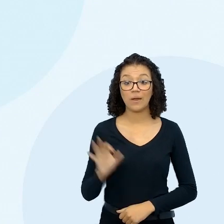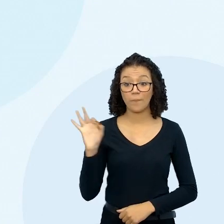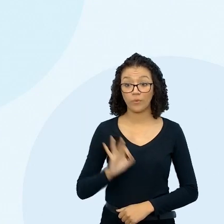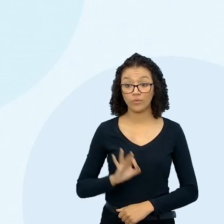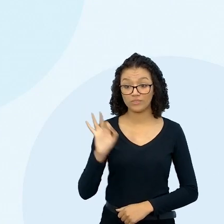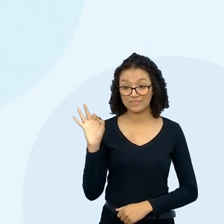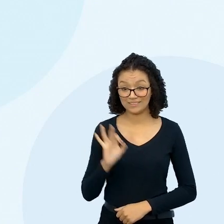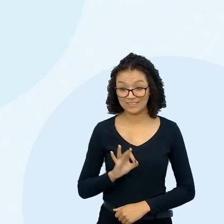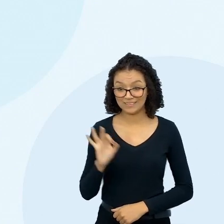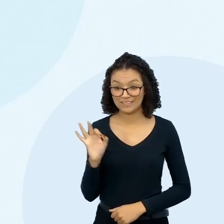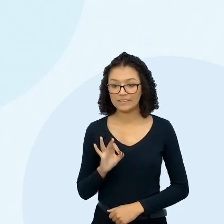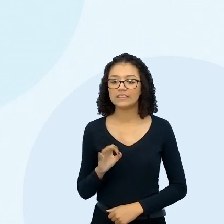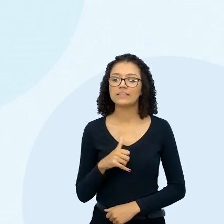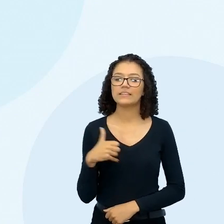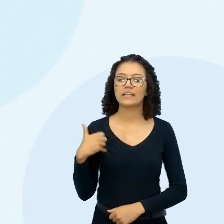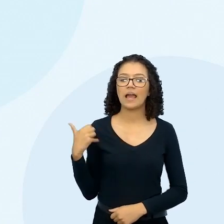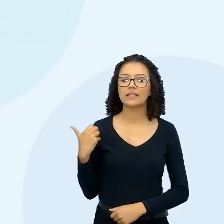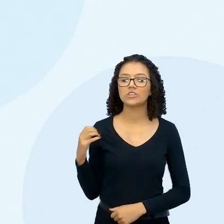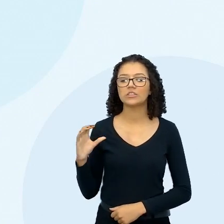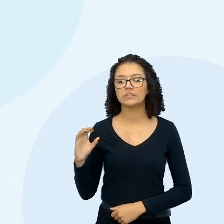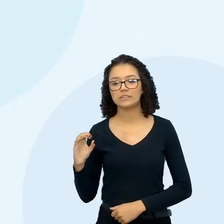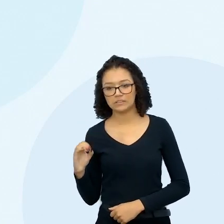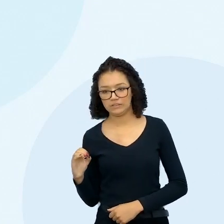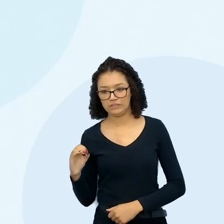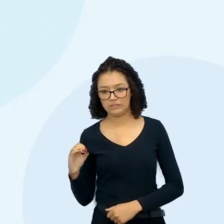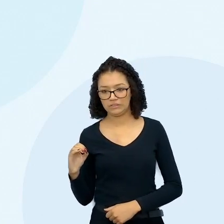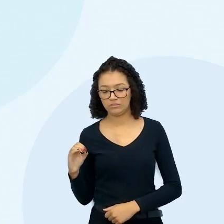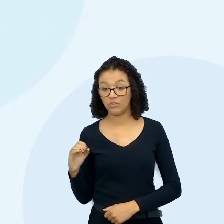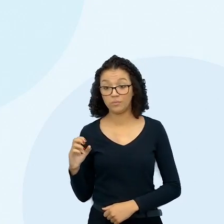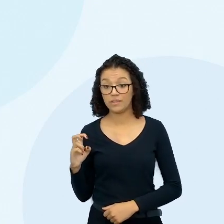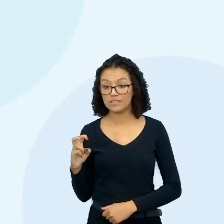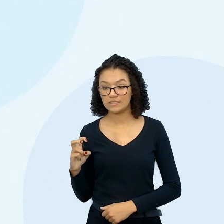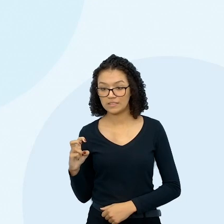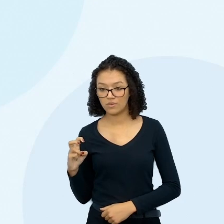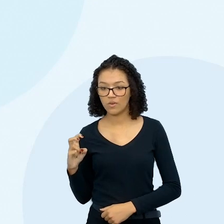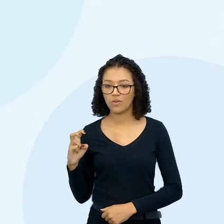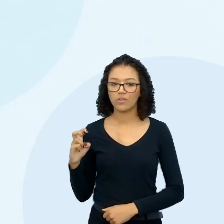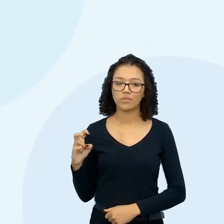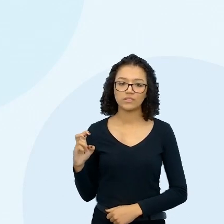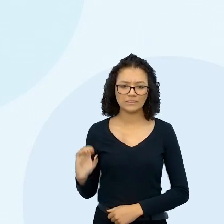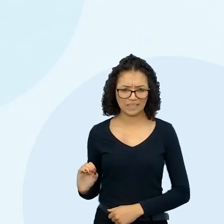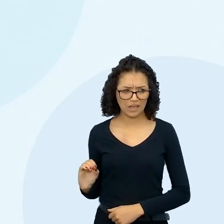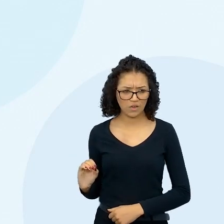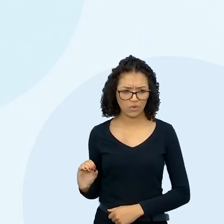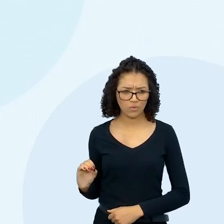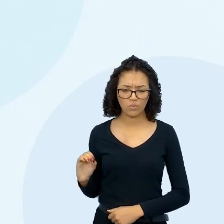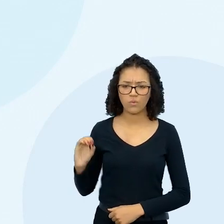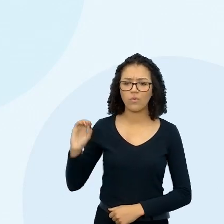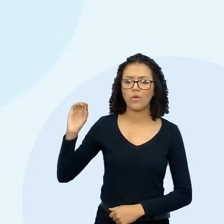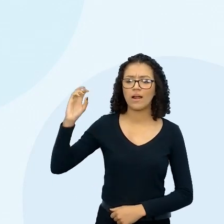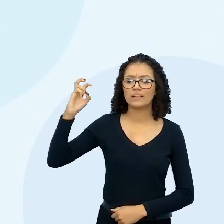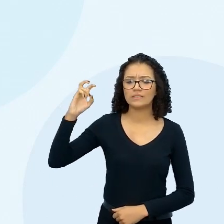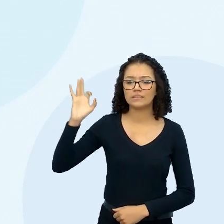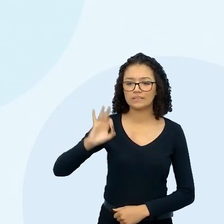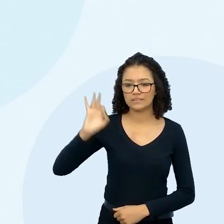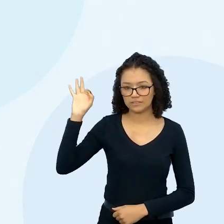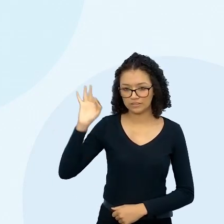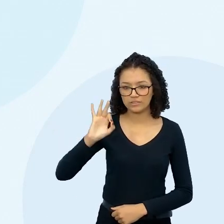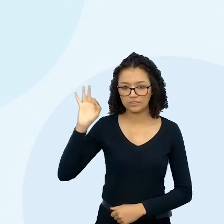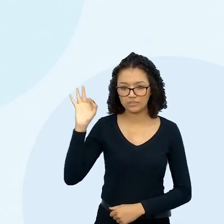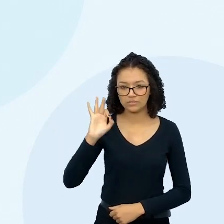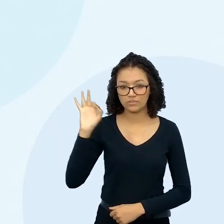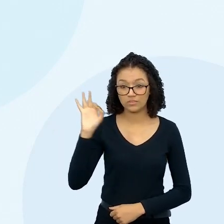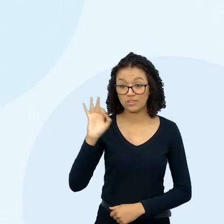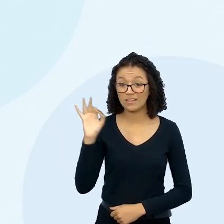a 9 anos, o maior dado, né, 55%, né, e o público maior, como você disse, é o